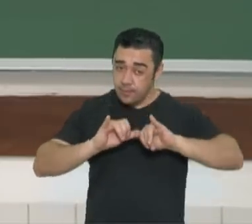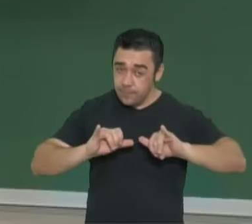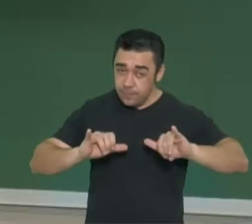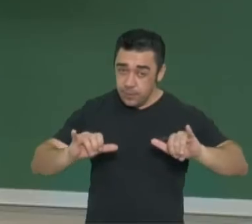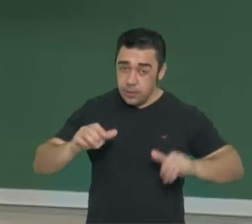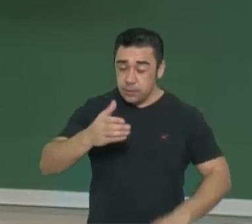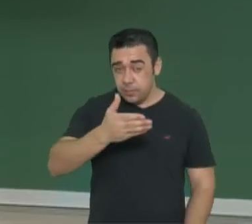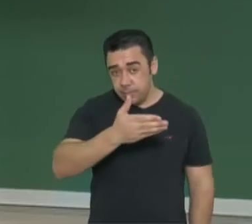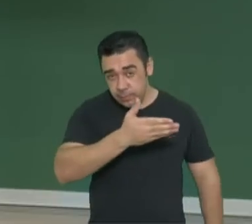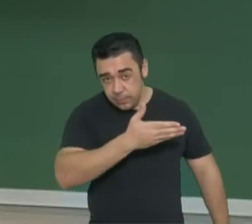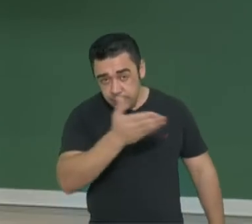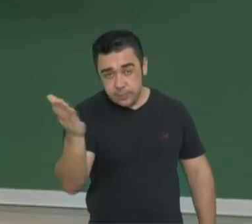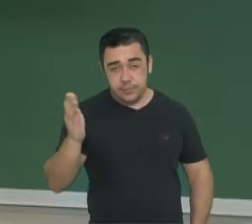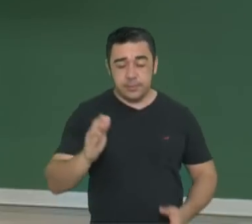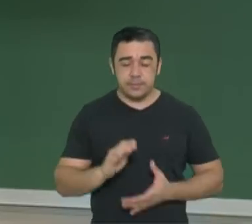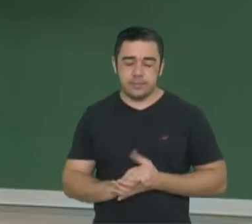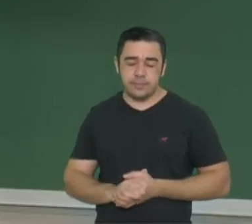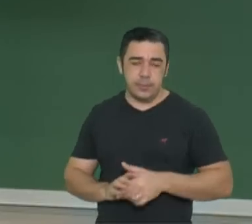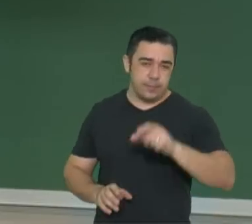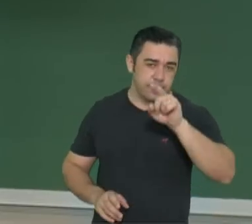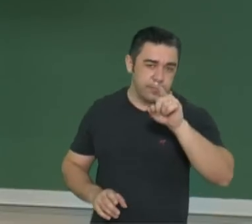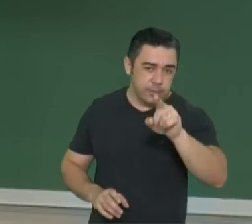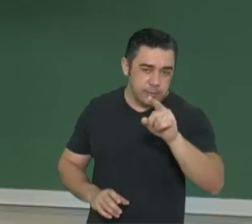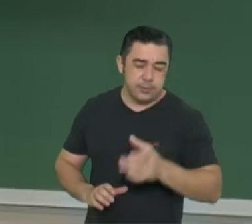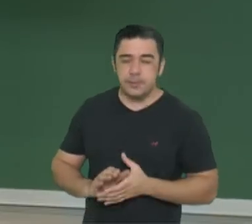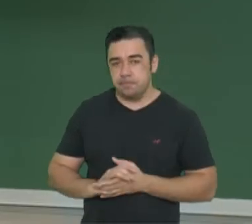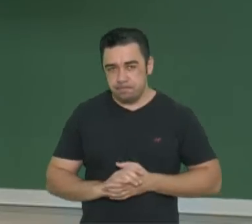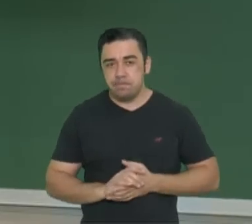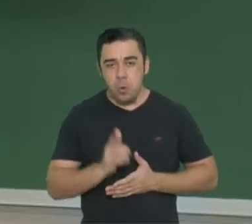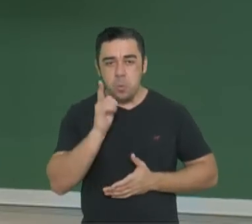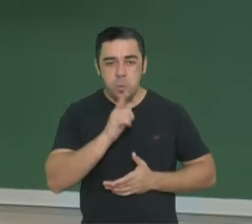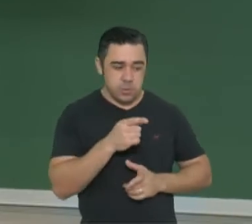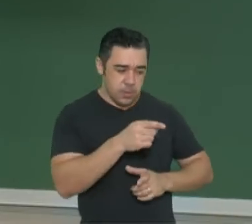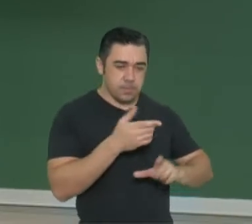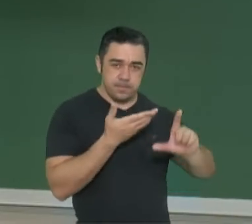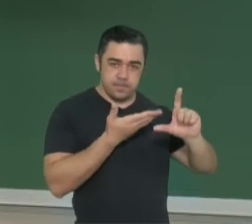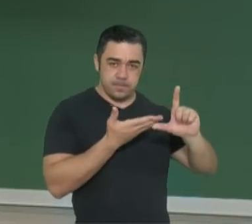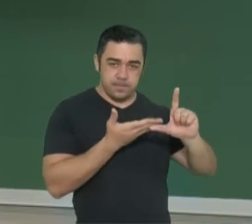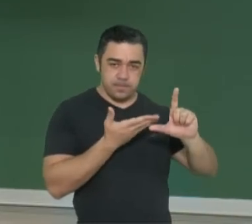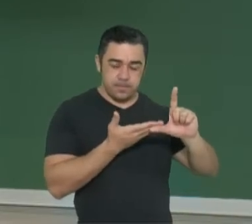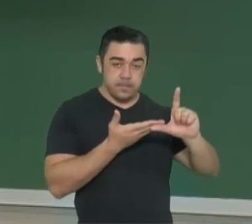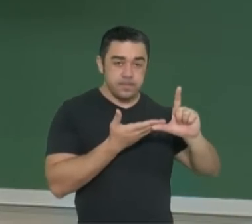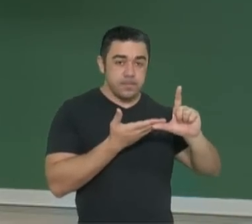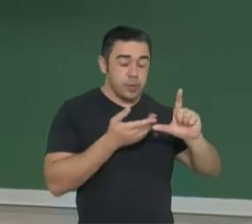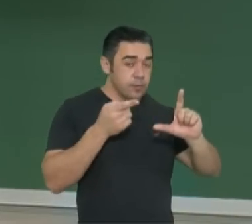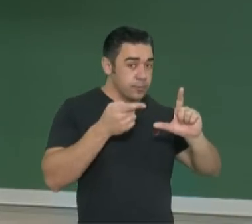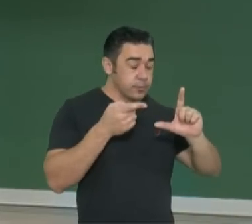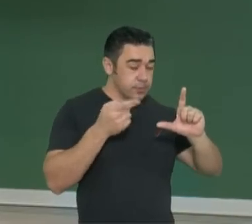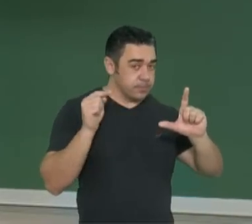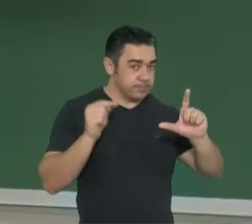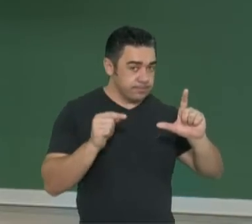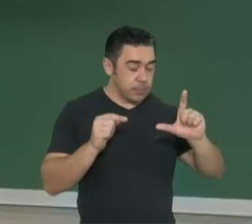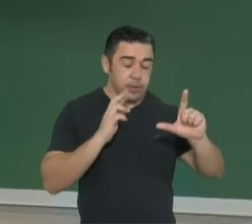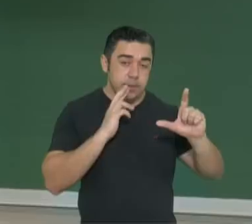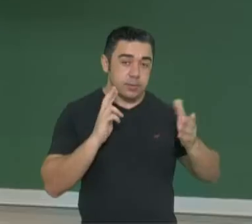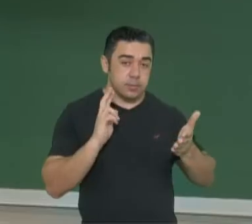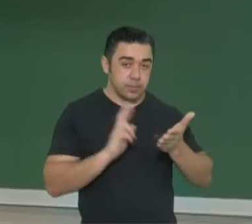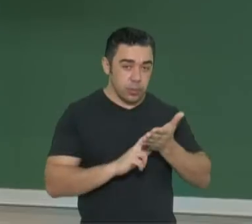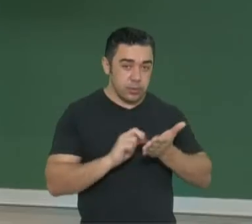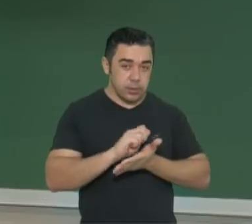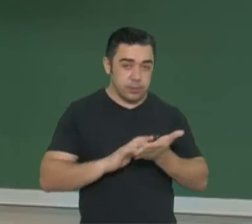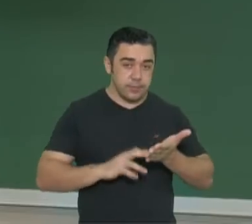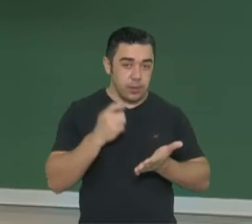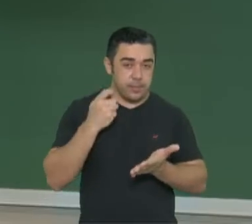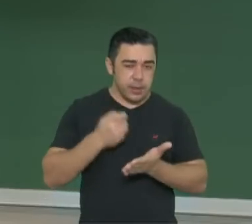recados para você. Você que tem acesso ao Classroom, lembre-se de clicar no link da atividade obrigatória dessa